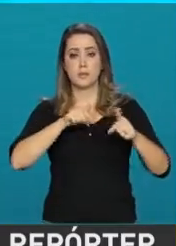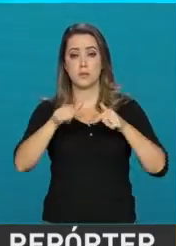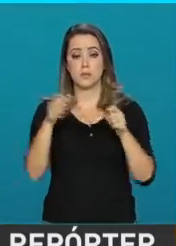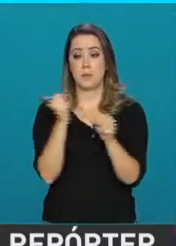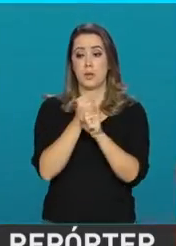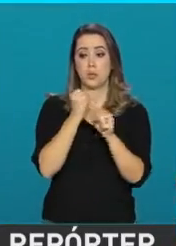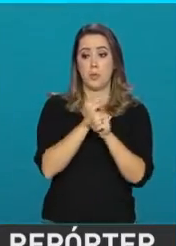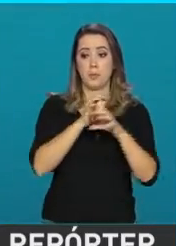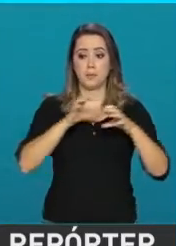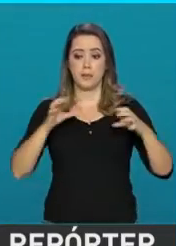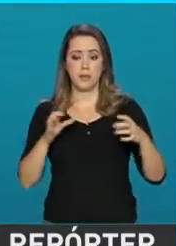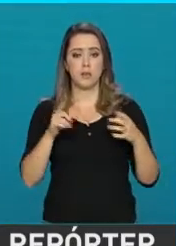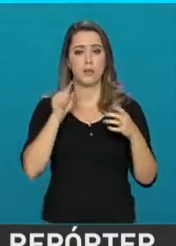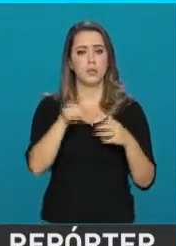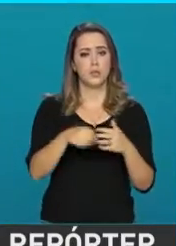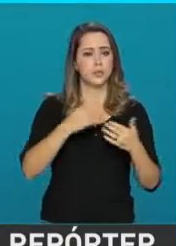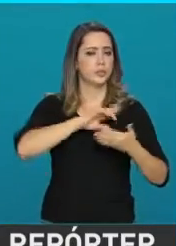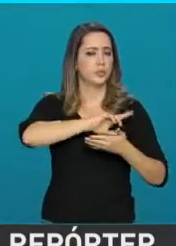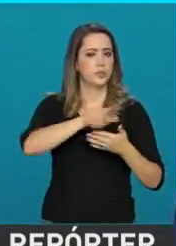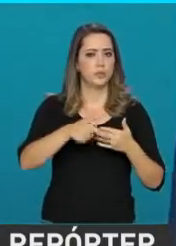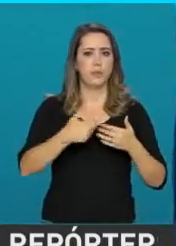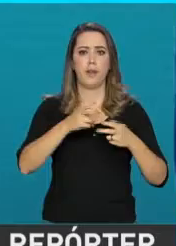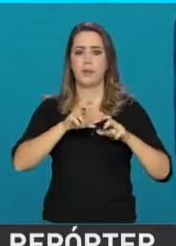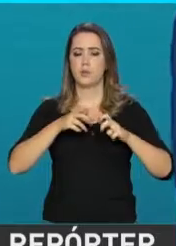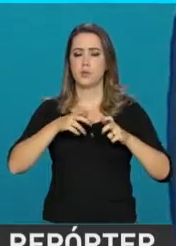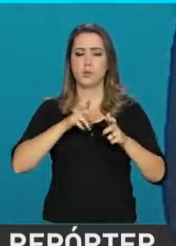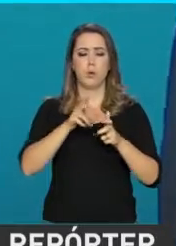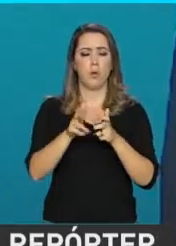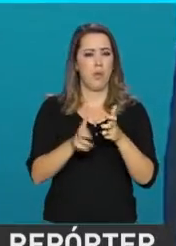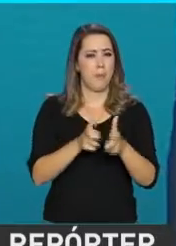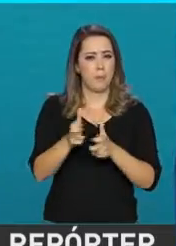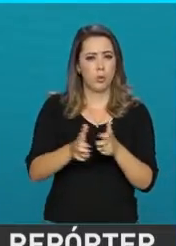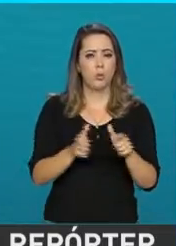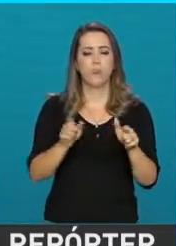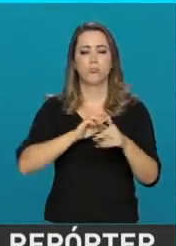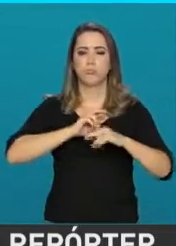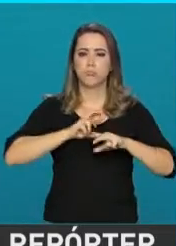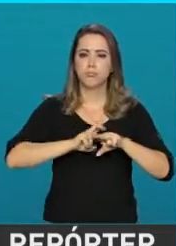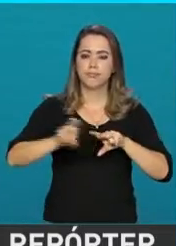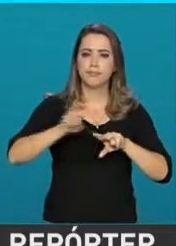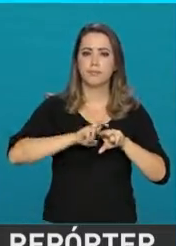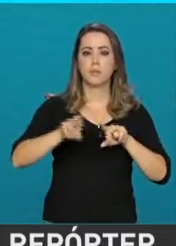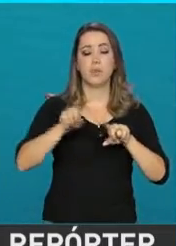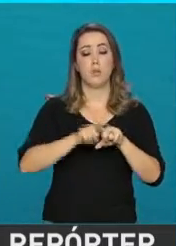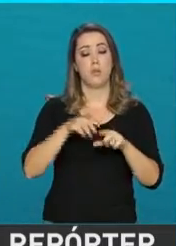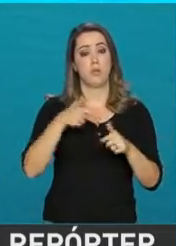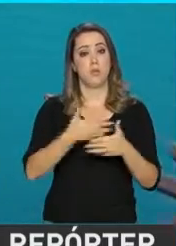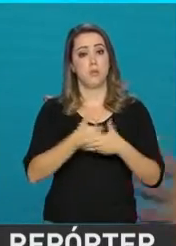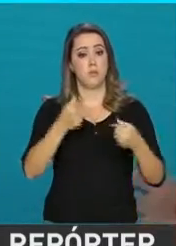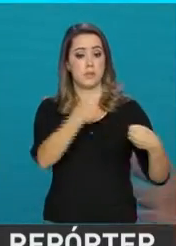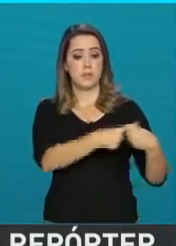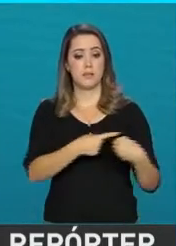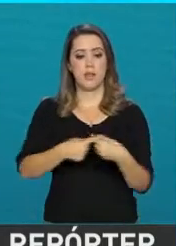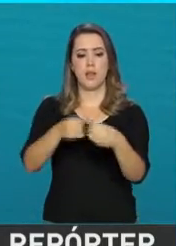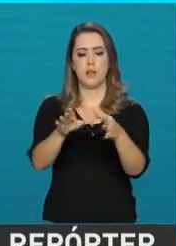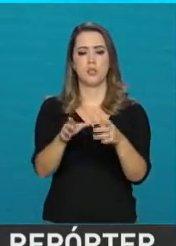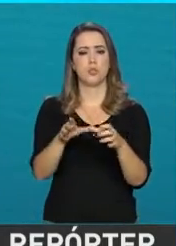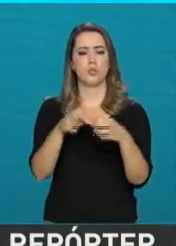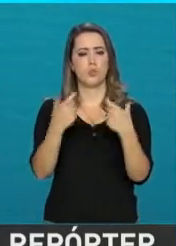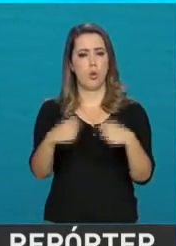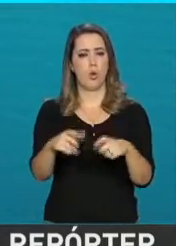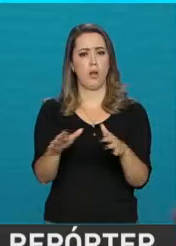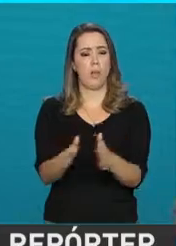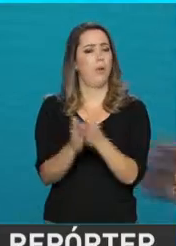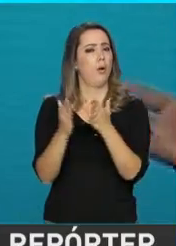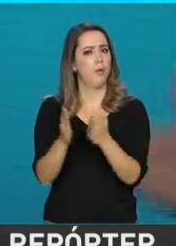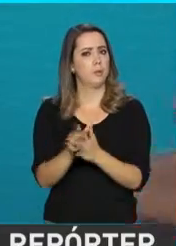também de operações de pavimentações asfálticas em pequenas cidades e melhorias em bairros de famílias carentes que